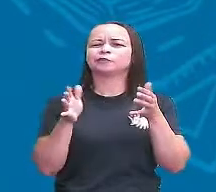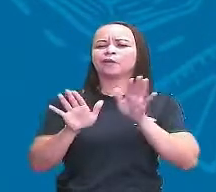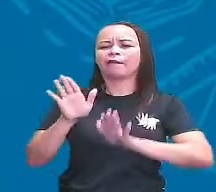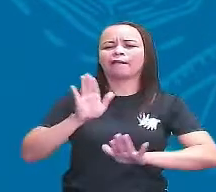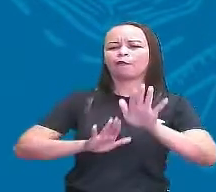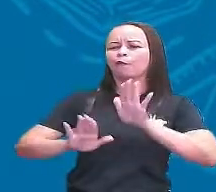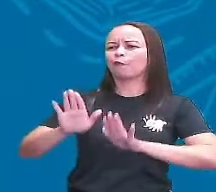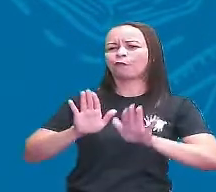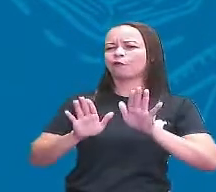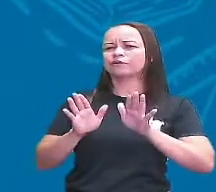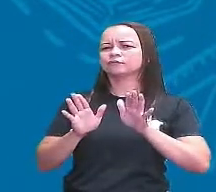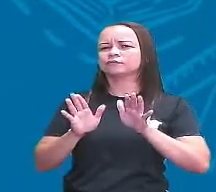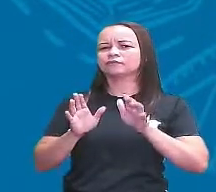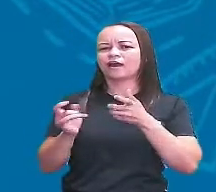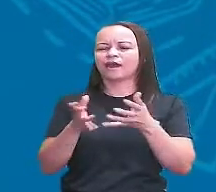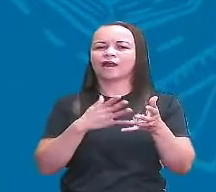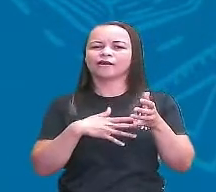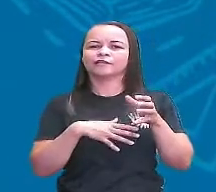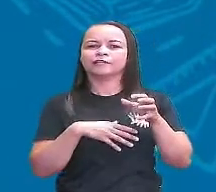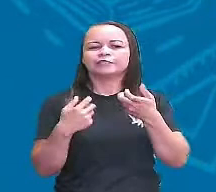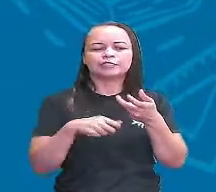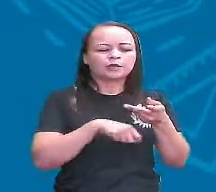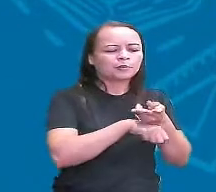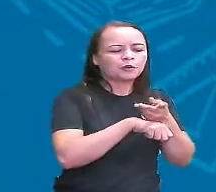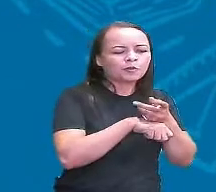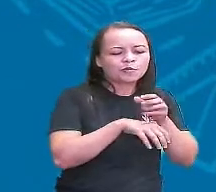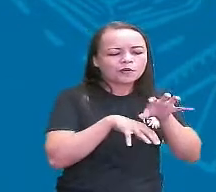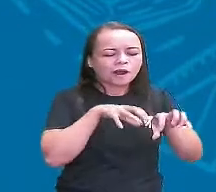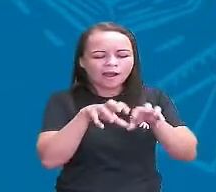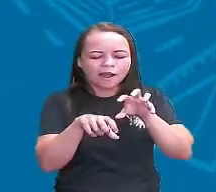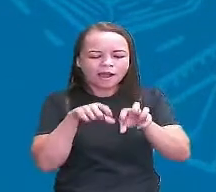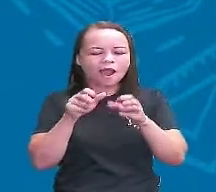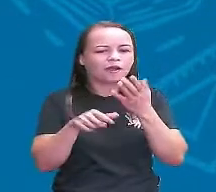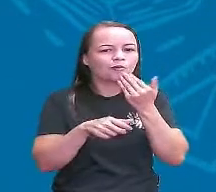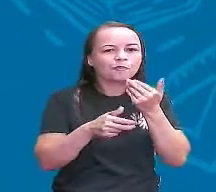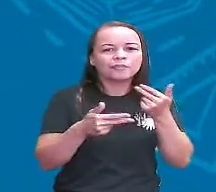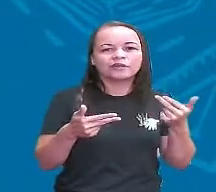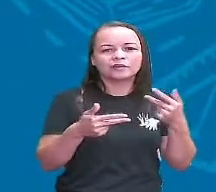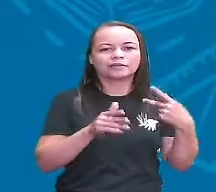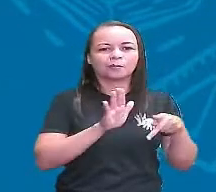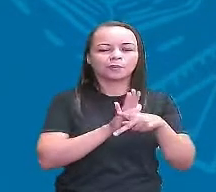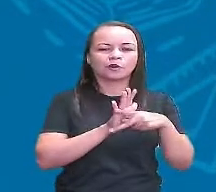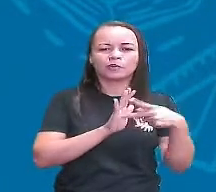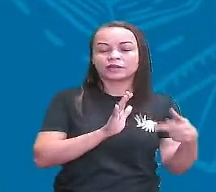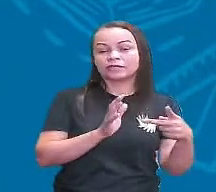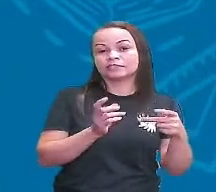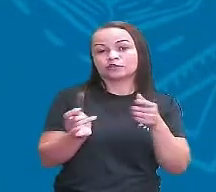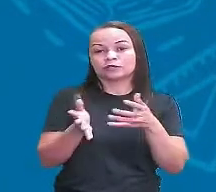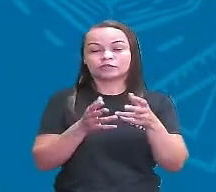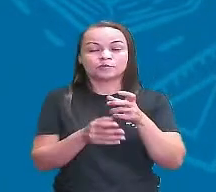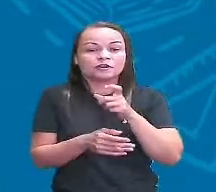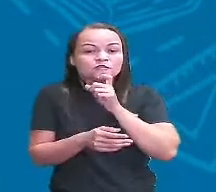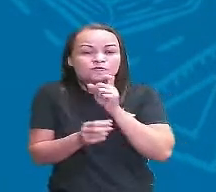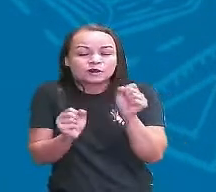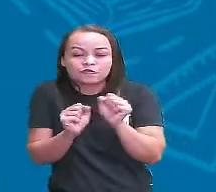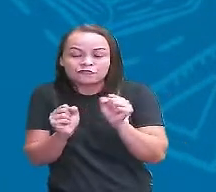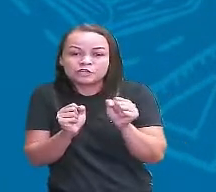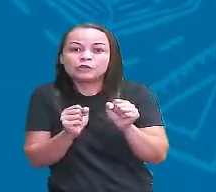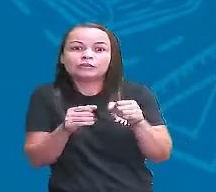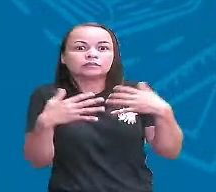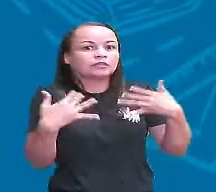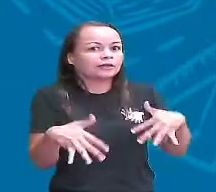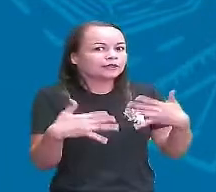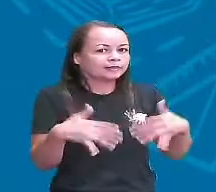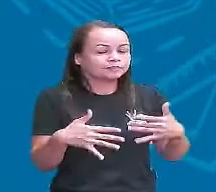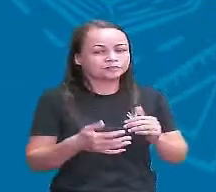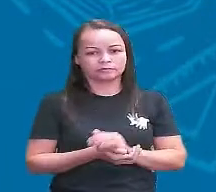cuidar de coletar seu alimento, se preocupando com o inverno que seria rigoroso. E a formiguinha